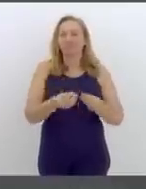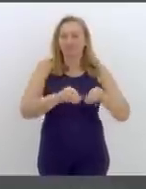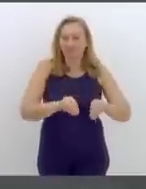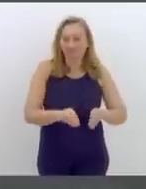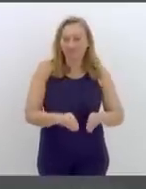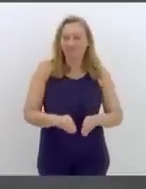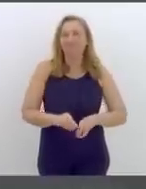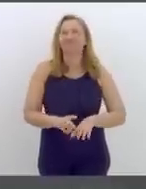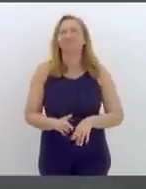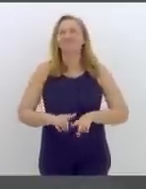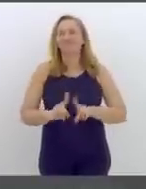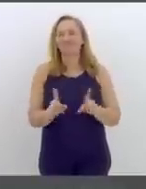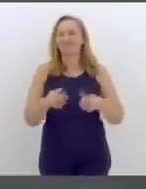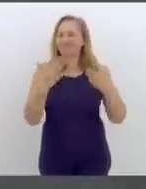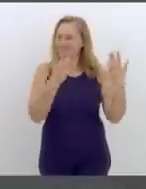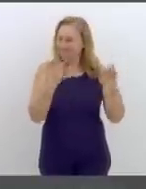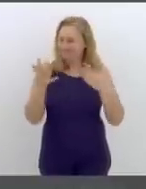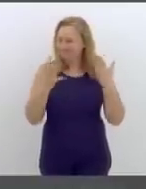cumprimentando